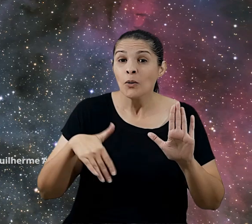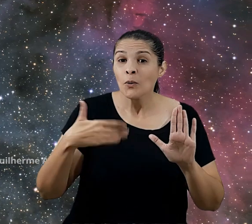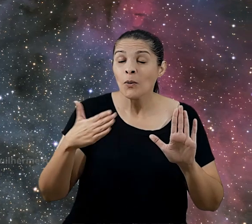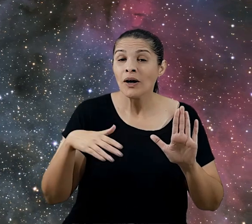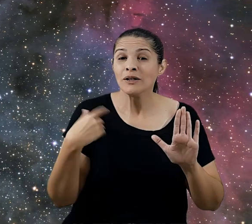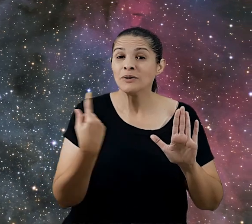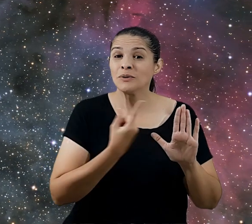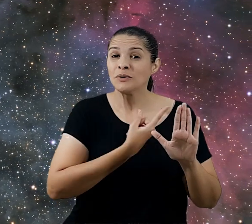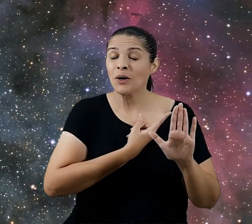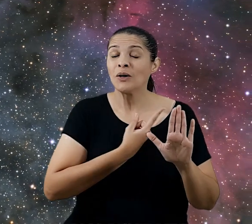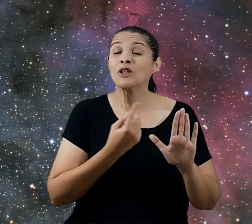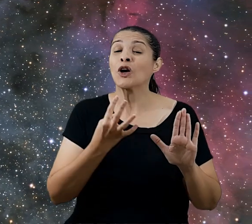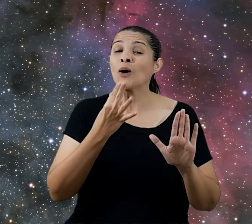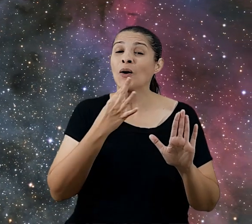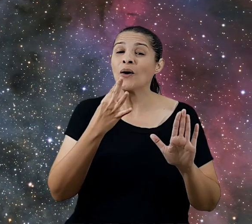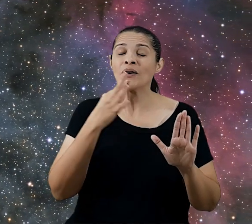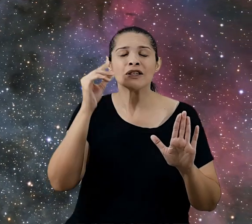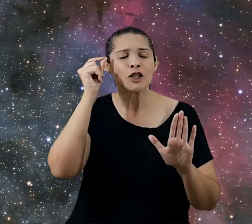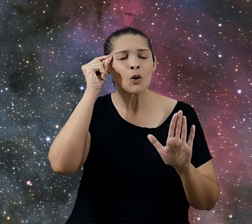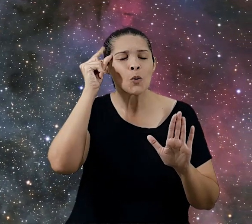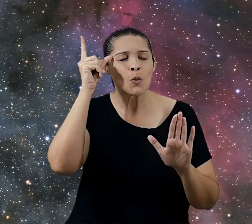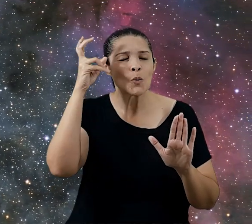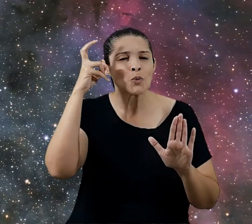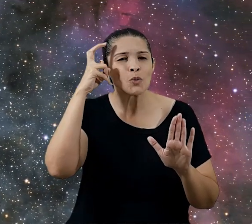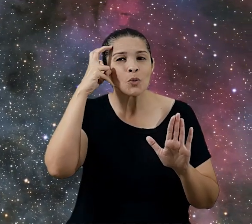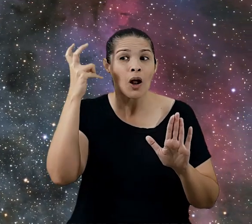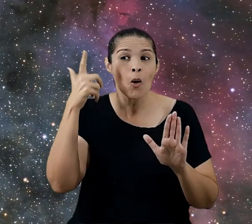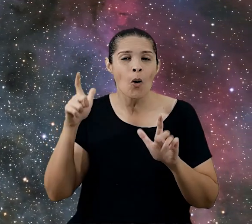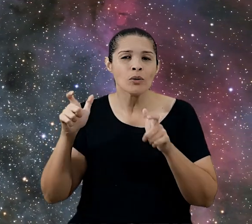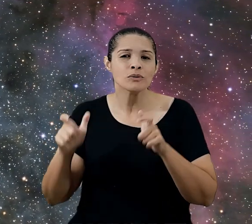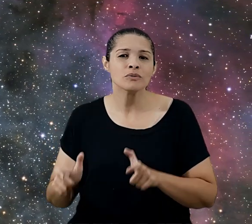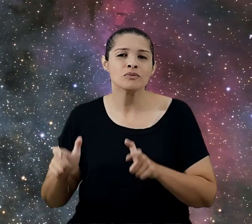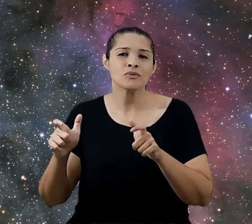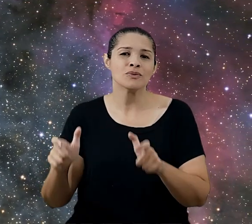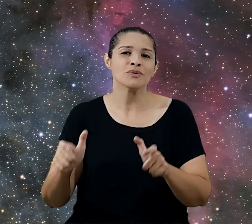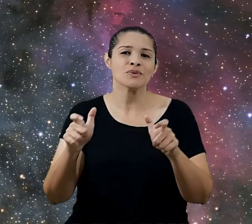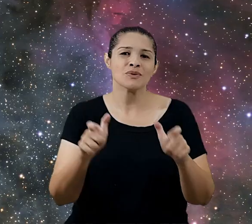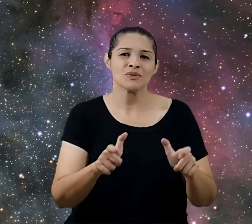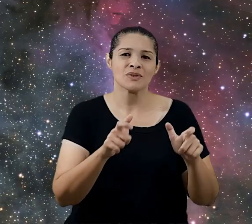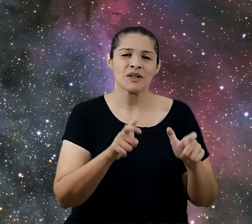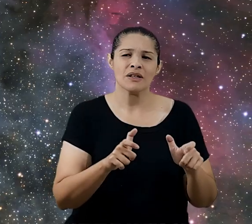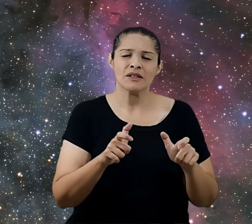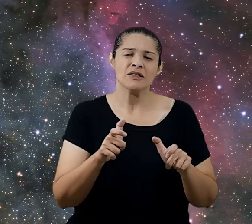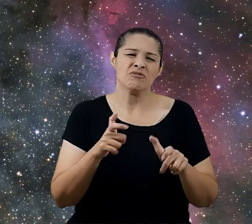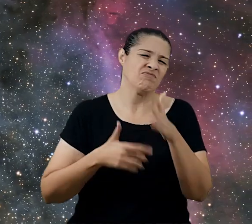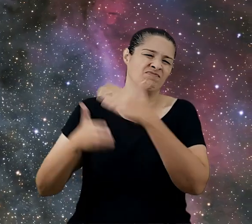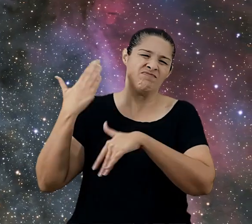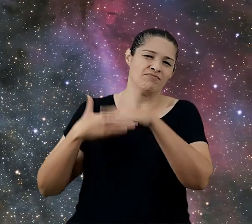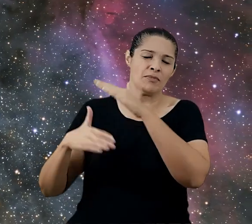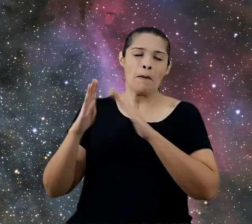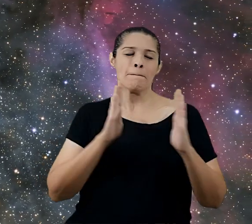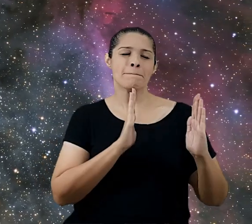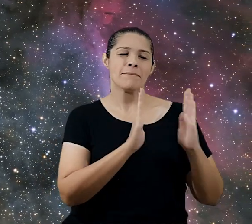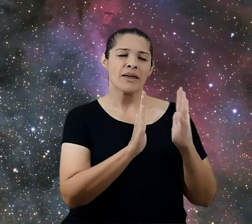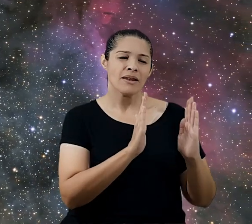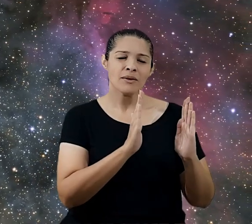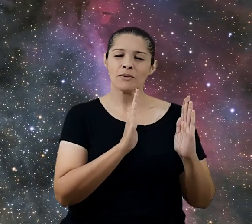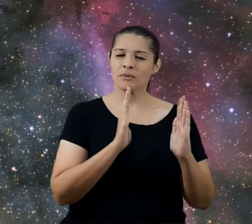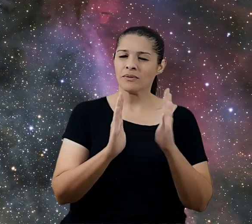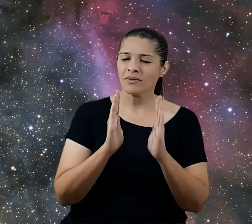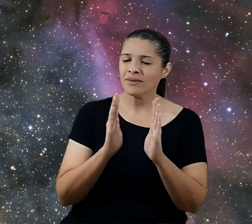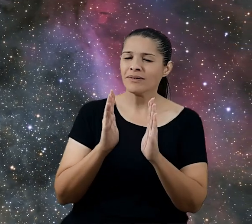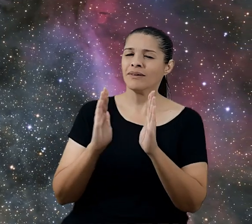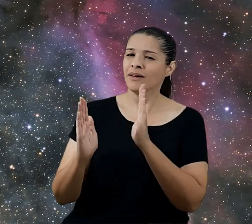as culturas de outros lugares e de outras épocas, então a gente vê que cada